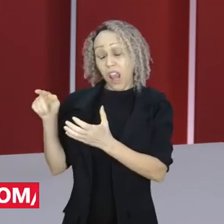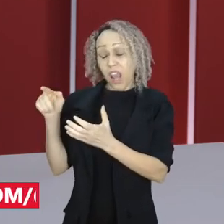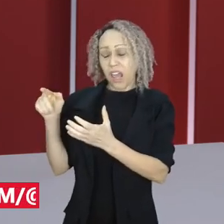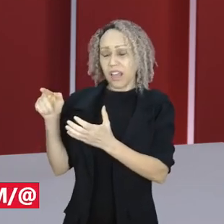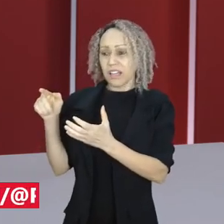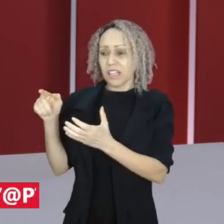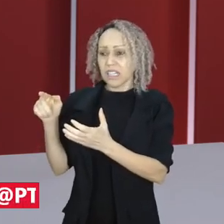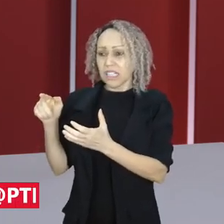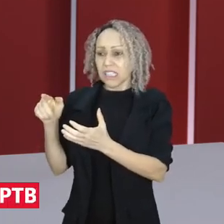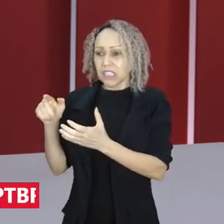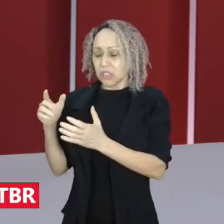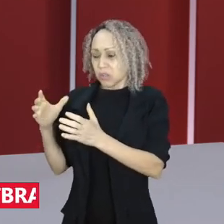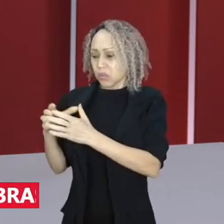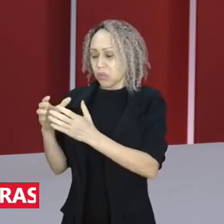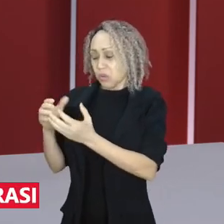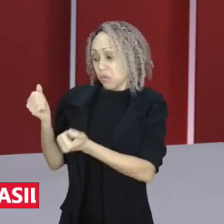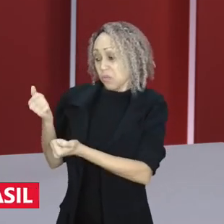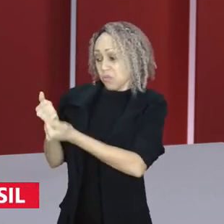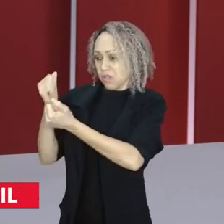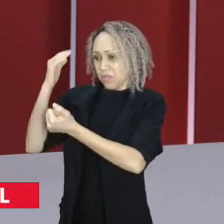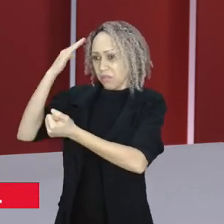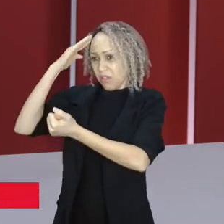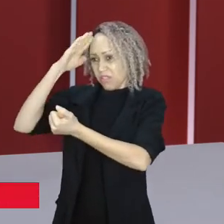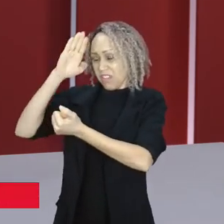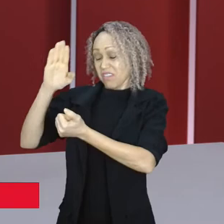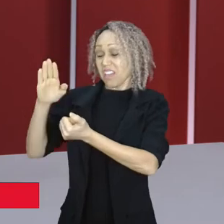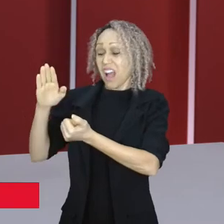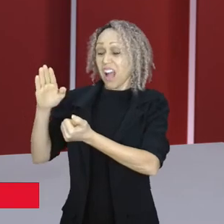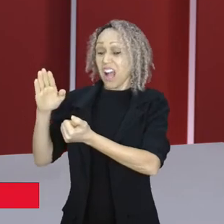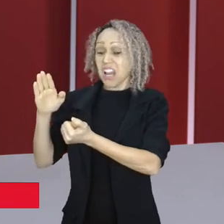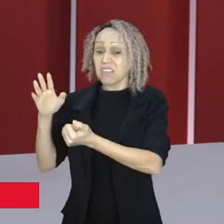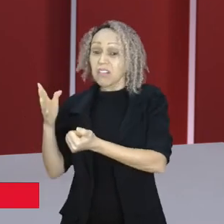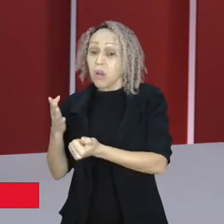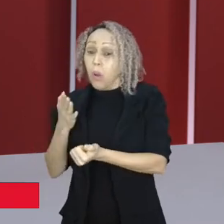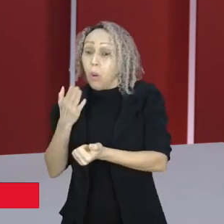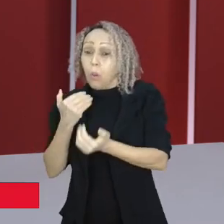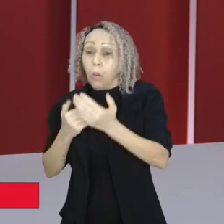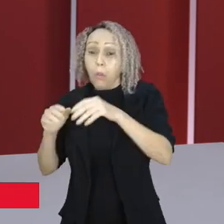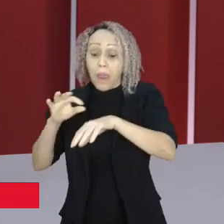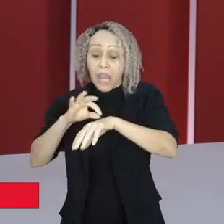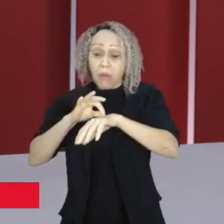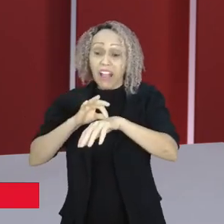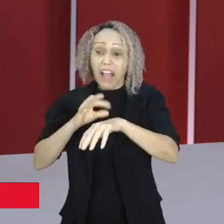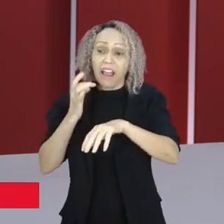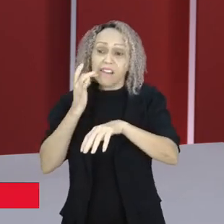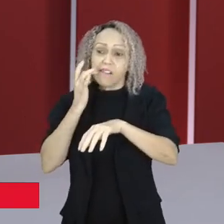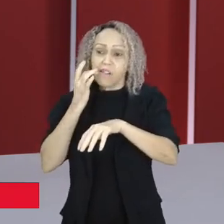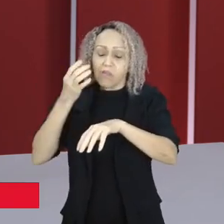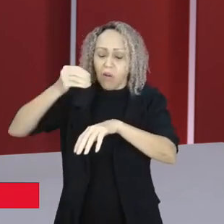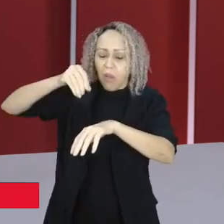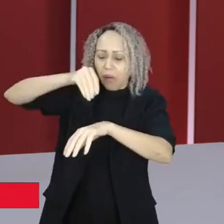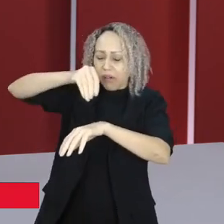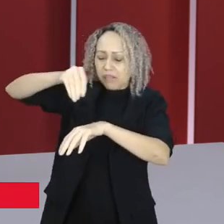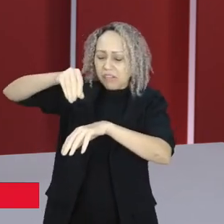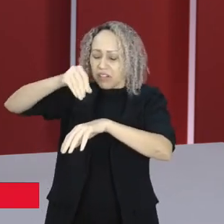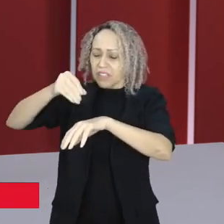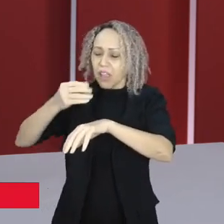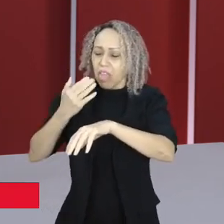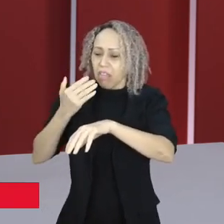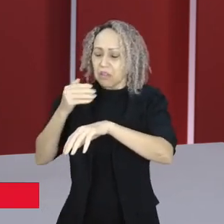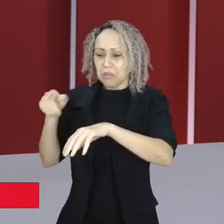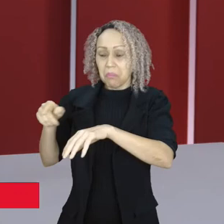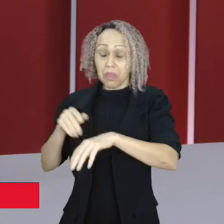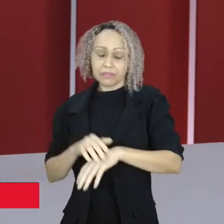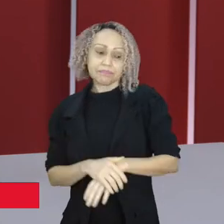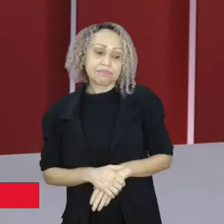que os jogadores do Brasil comeram no catar né que pegou super mal aí ficou a repercussão foi bem ruim Josi Negreiros aqui comentando também